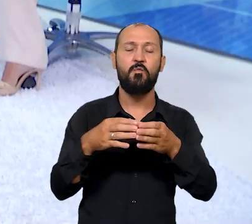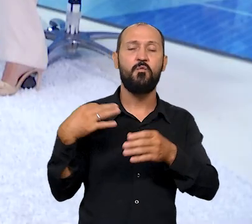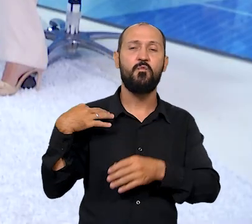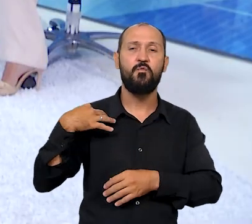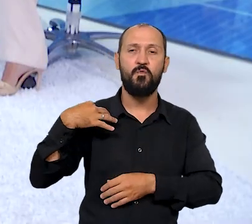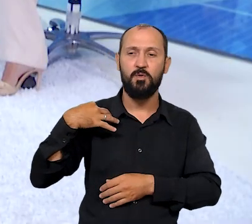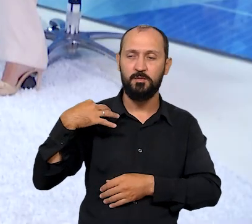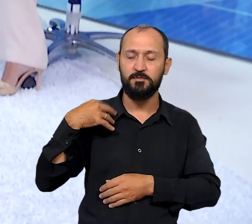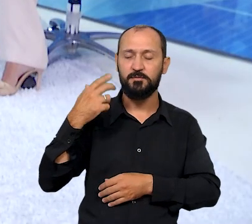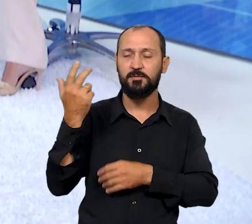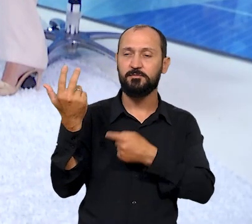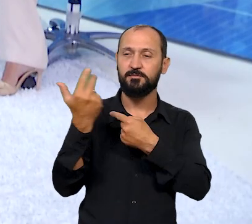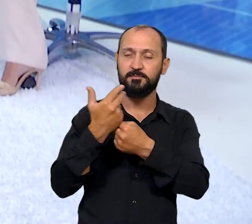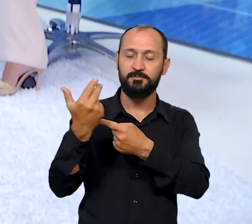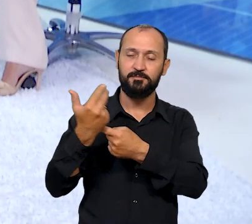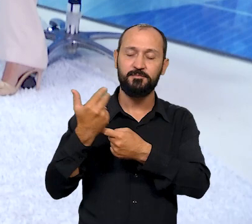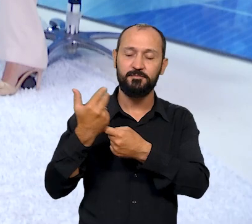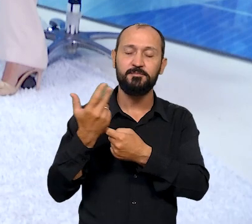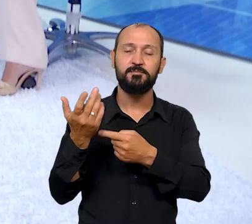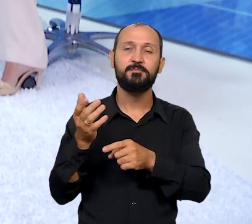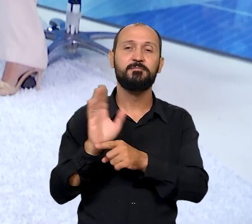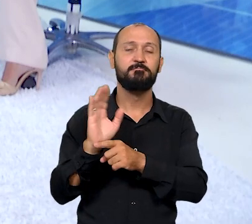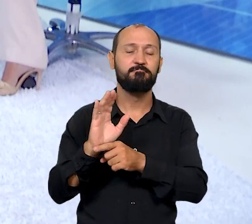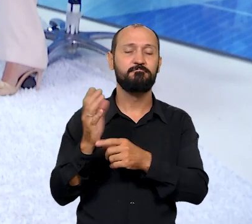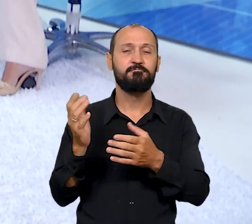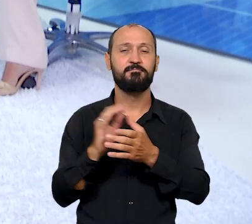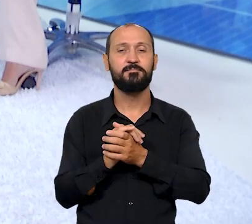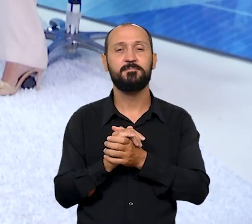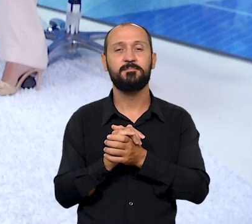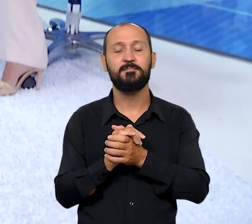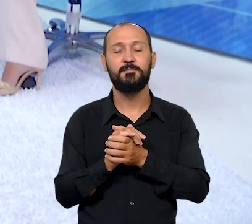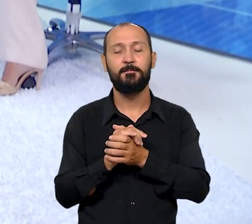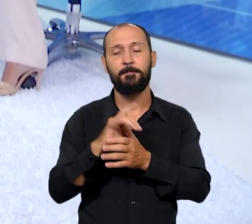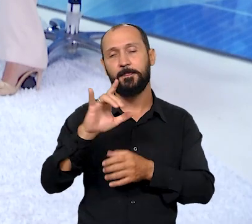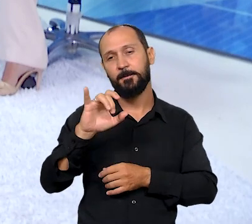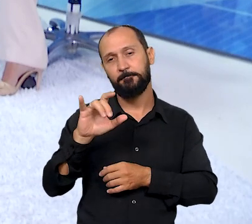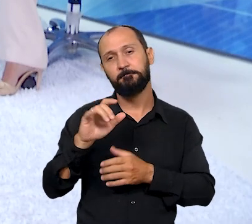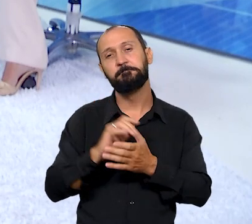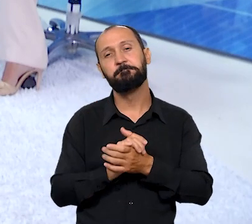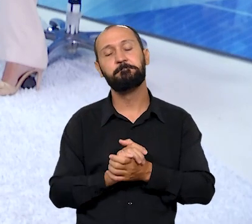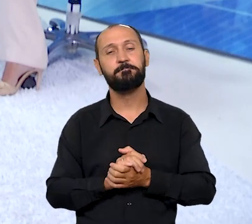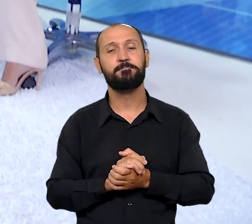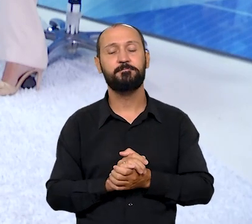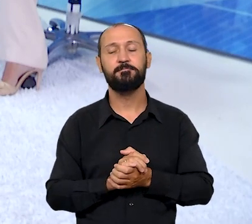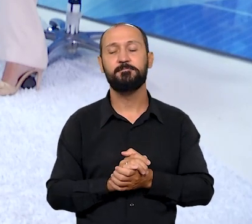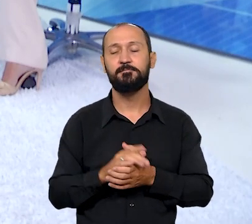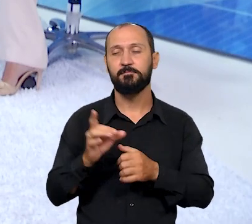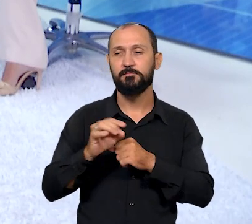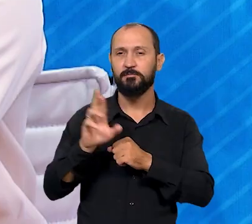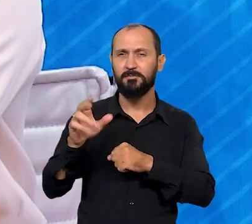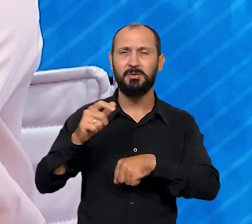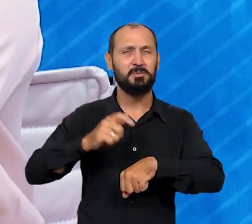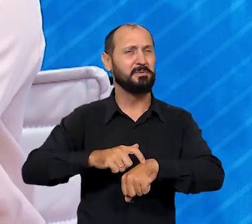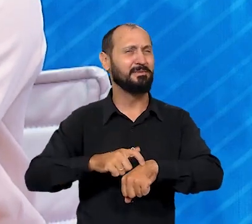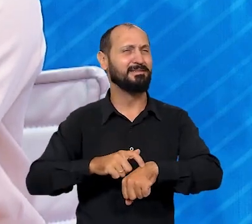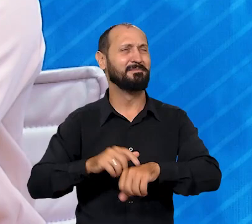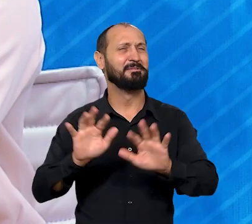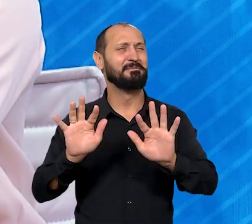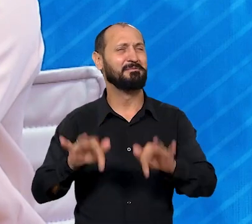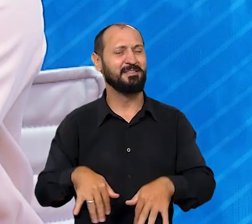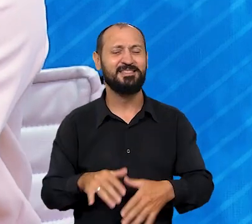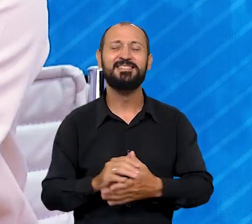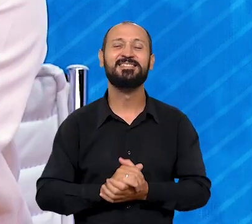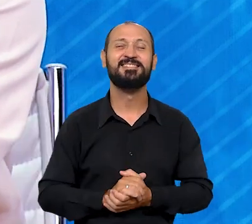os membros, né, voluntariamente vão gravando o vídeo e a gente vai postando no Instagram da comissão.